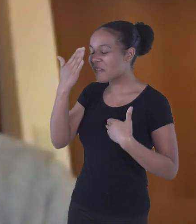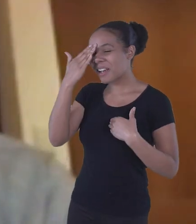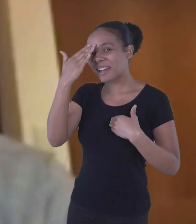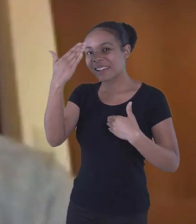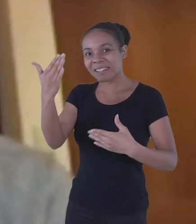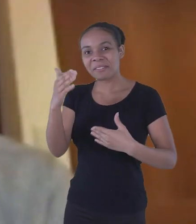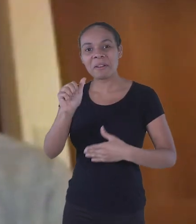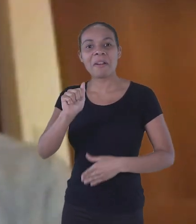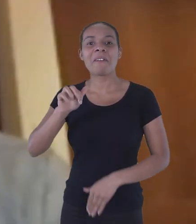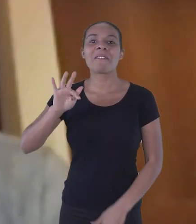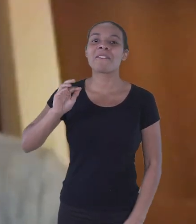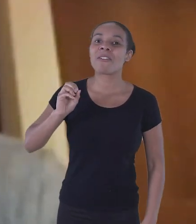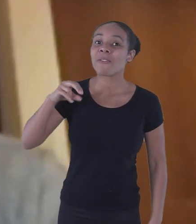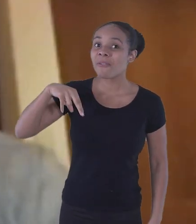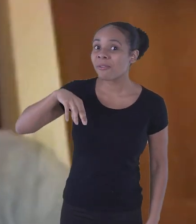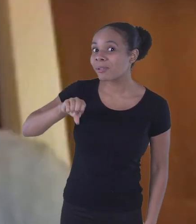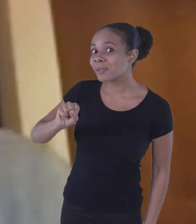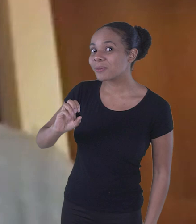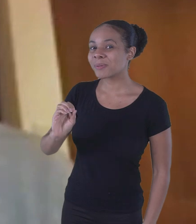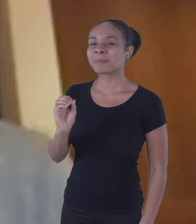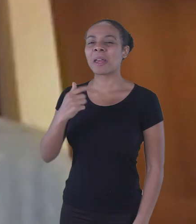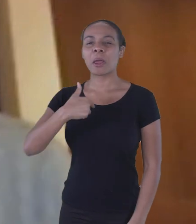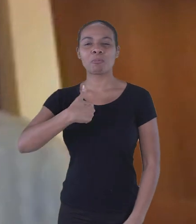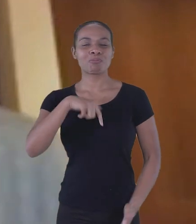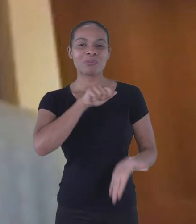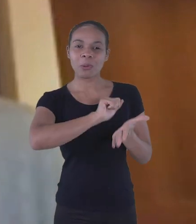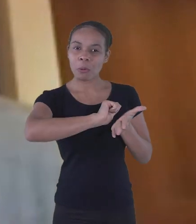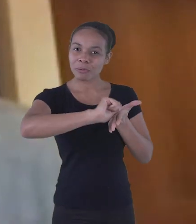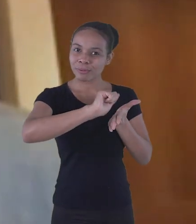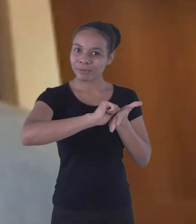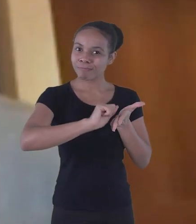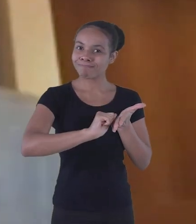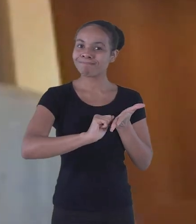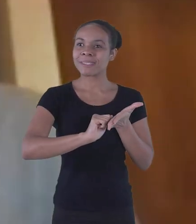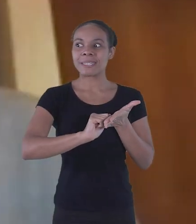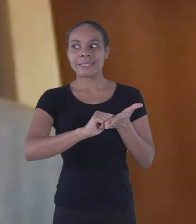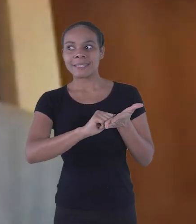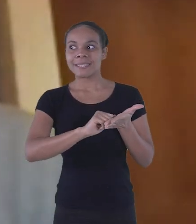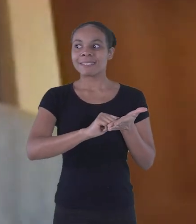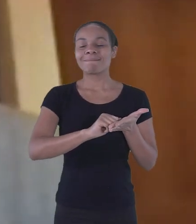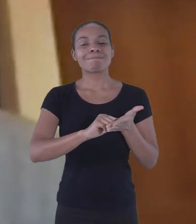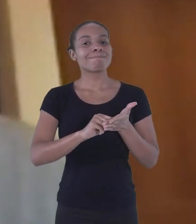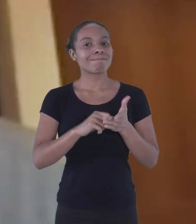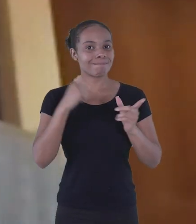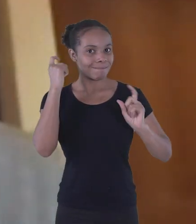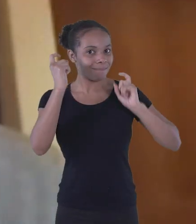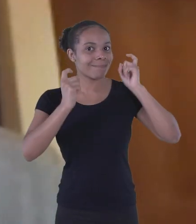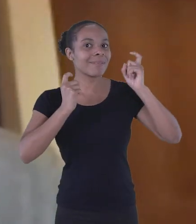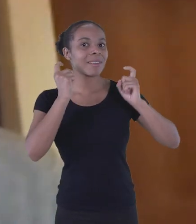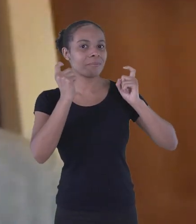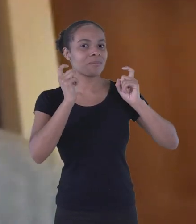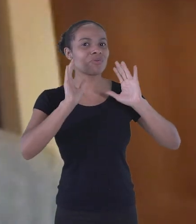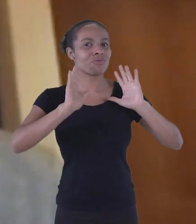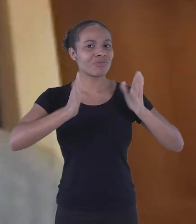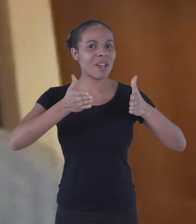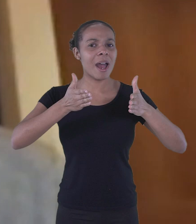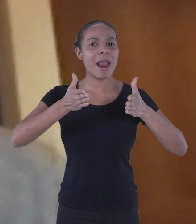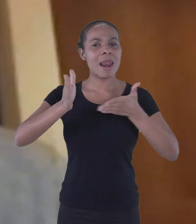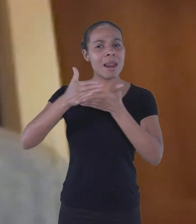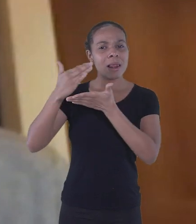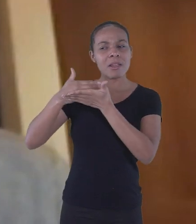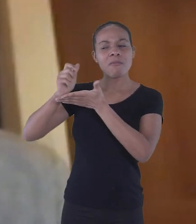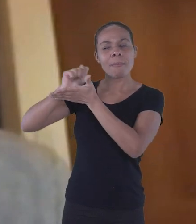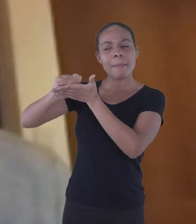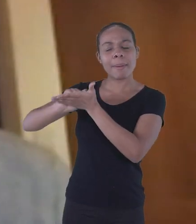sendo um escritor meio complexado, já abandonei mais livros do que eu publiquei.